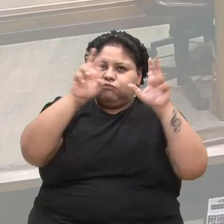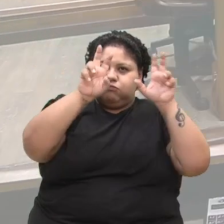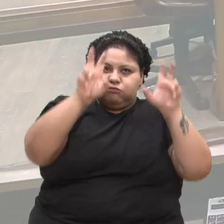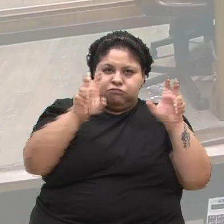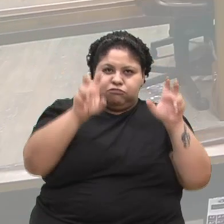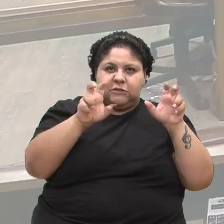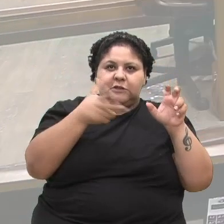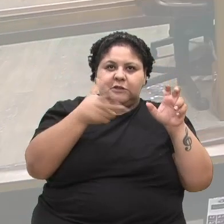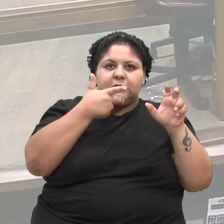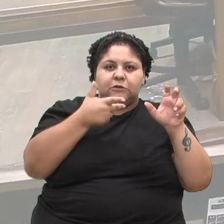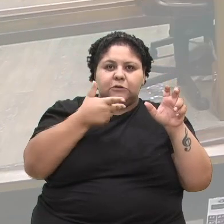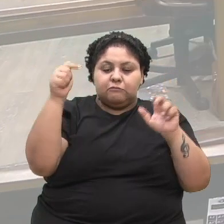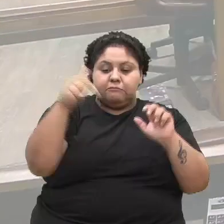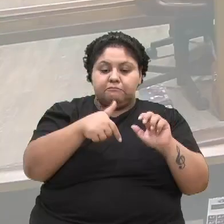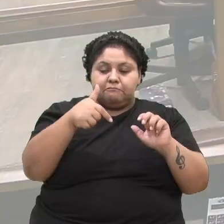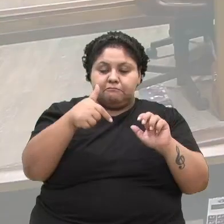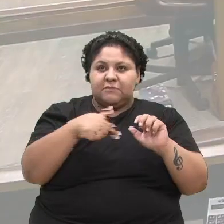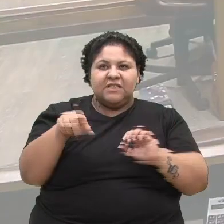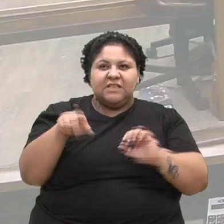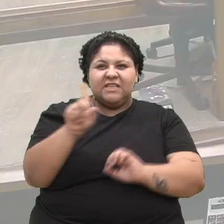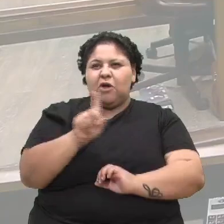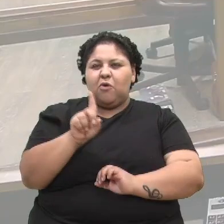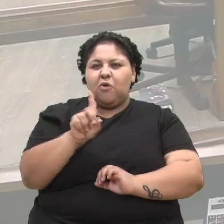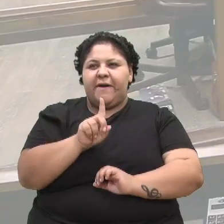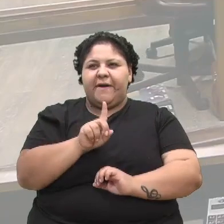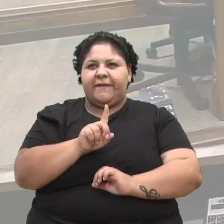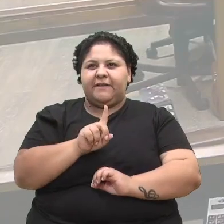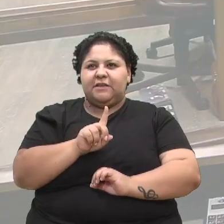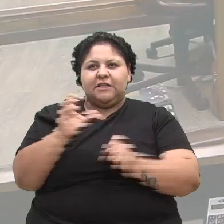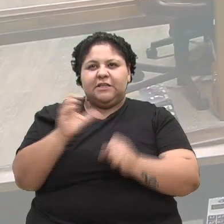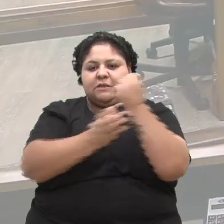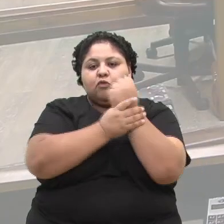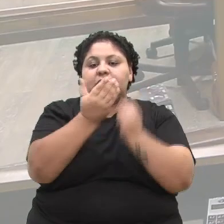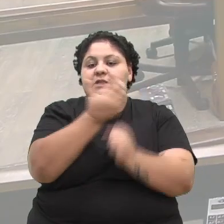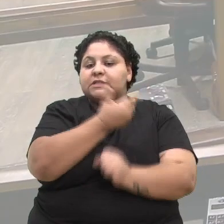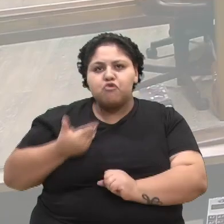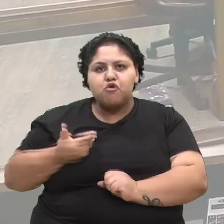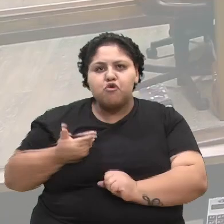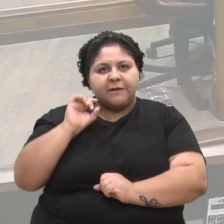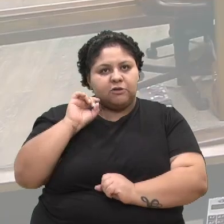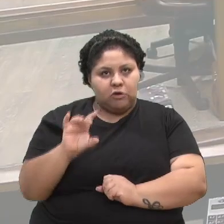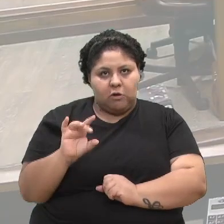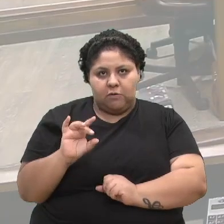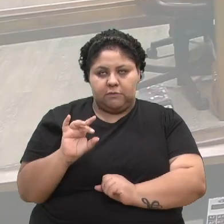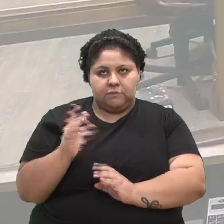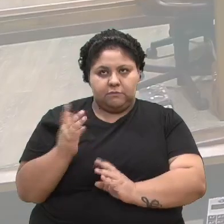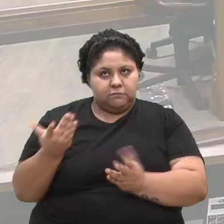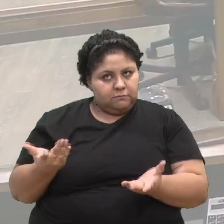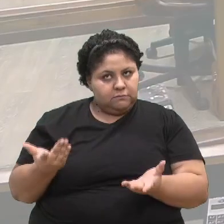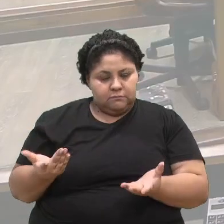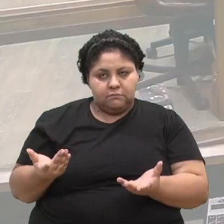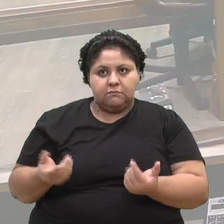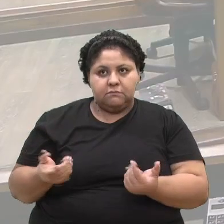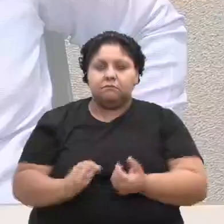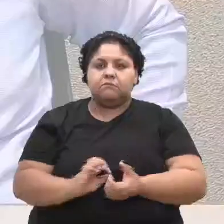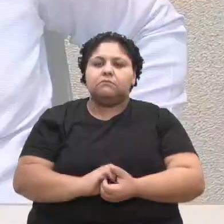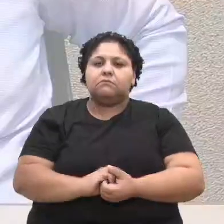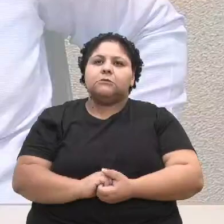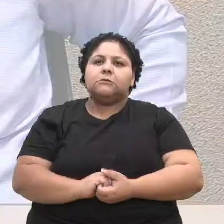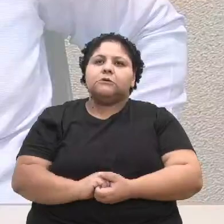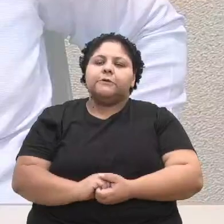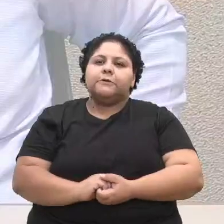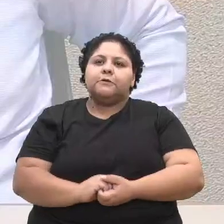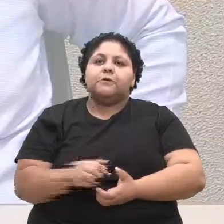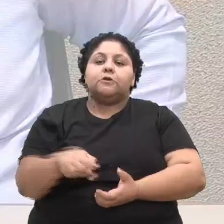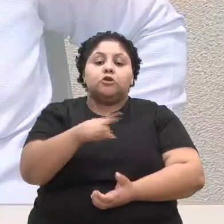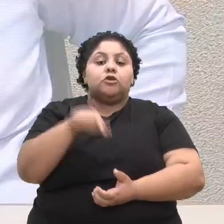novamente, né? Essa questão que não é nada mais, nada menos que segurança pública. Exatamente. Né? Não é nada mais, nada menos que segurança pública.